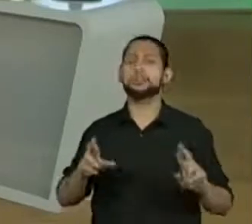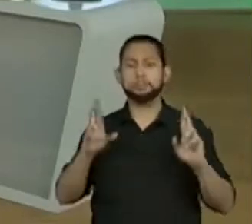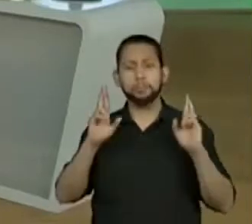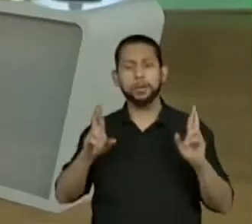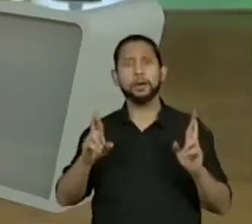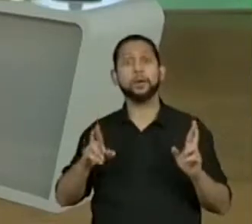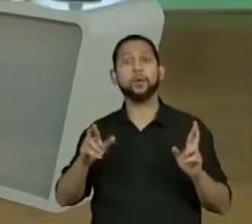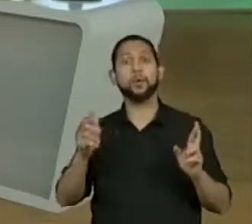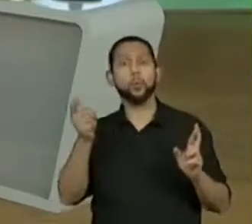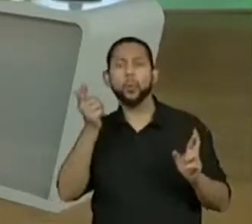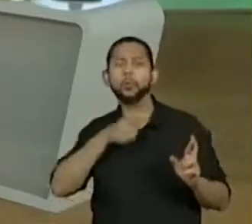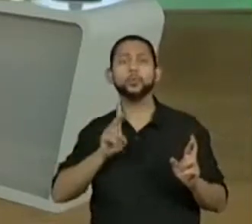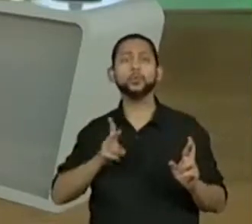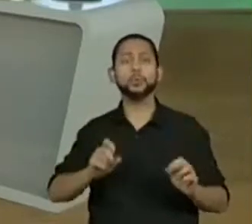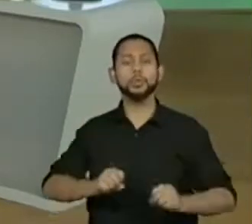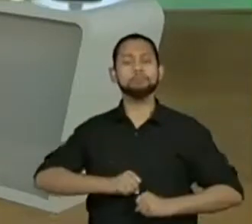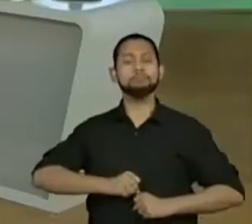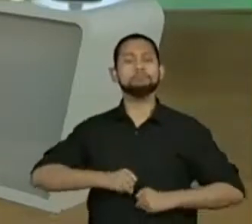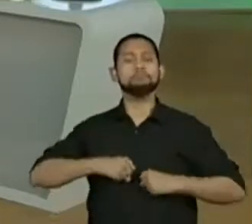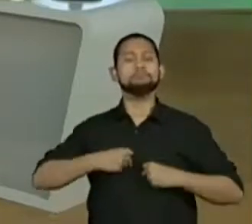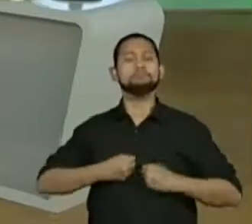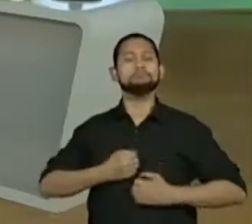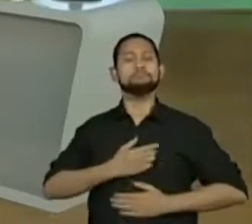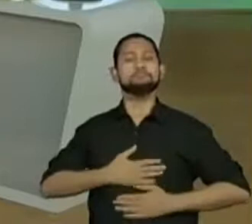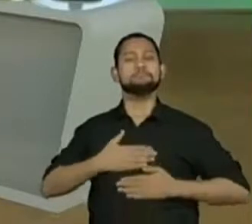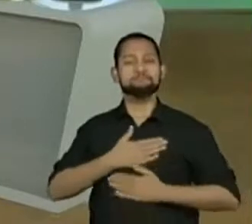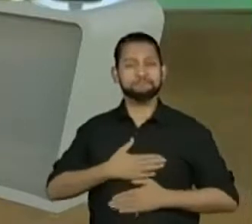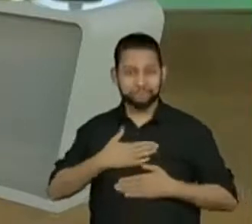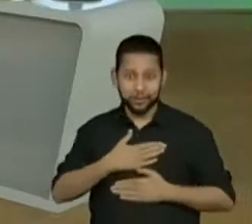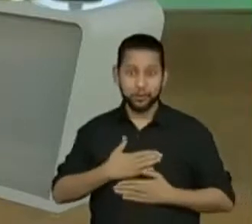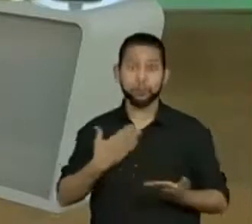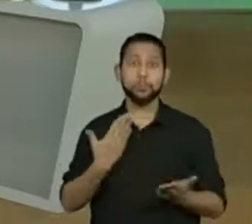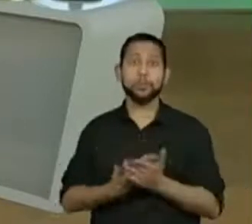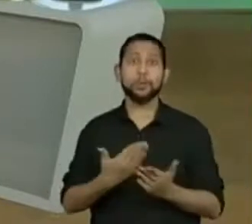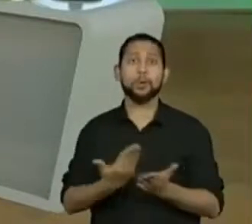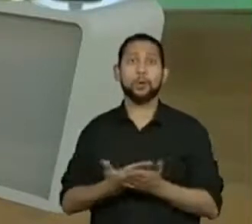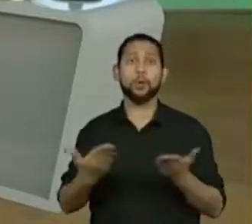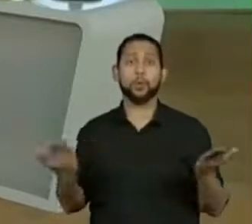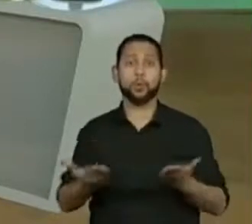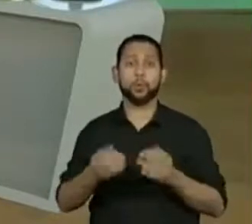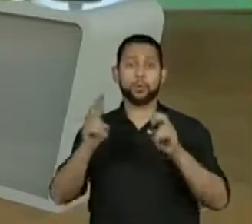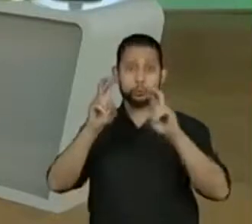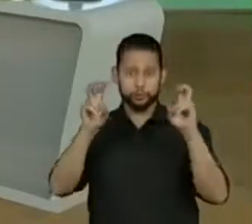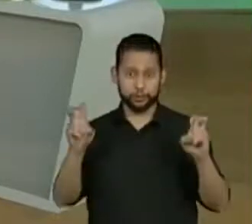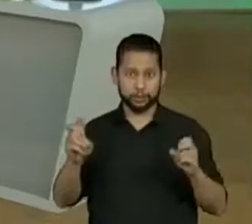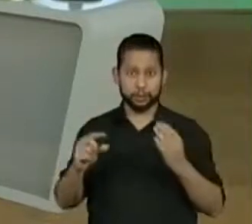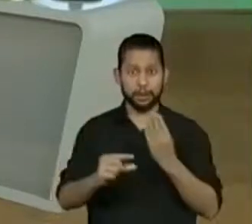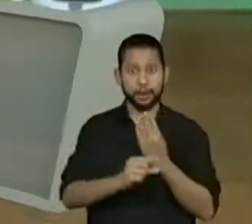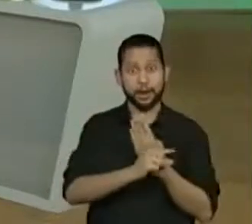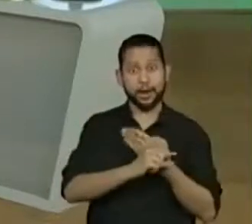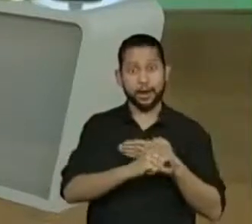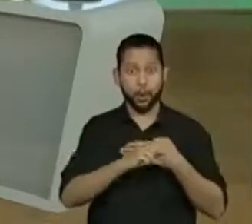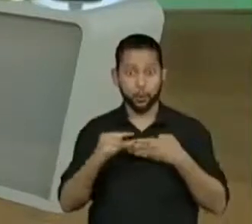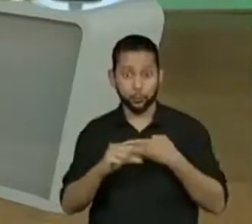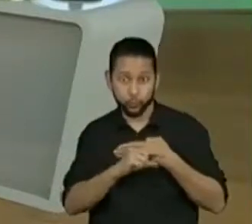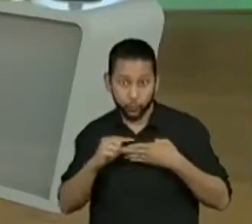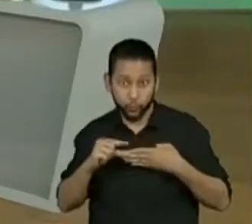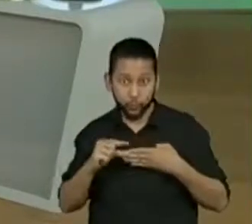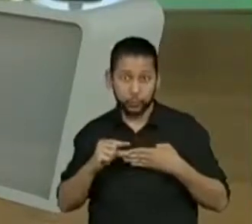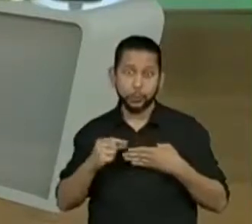Continue com inspiração porque nosso assunto título da aula de hoje autores e poemas